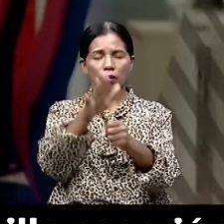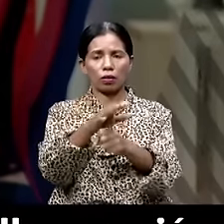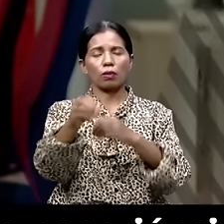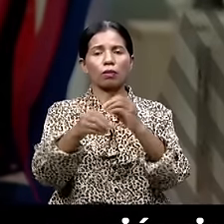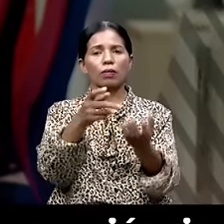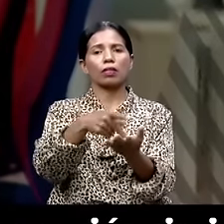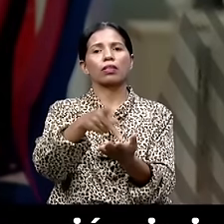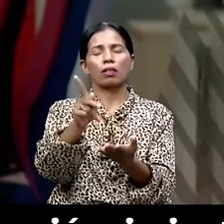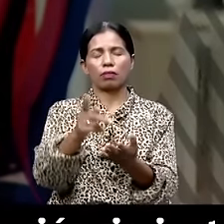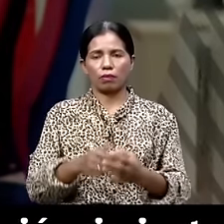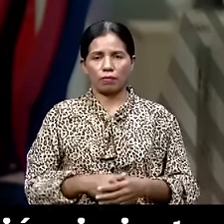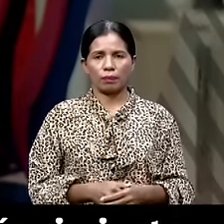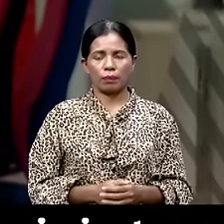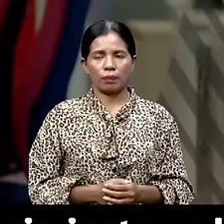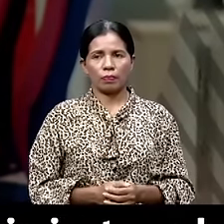recuperação.